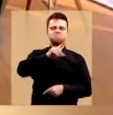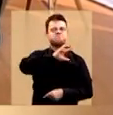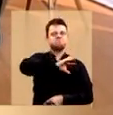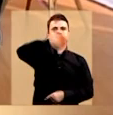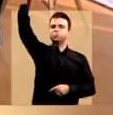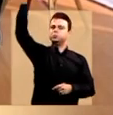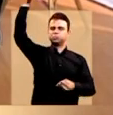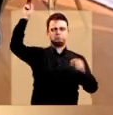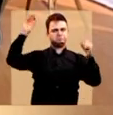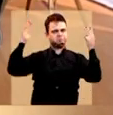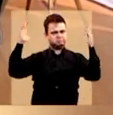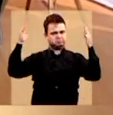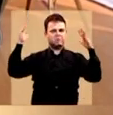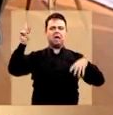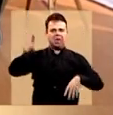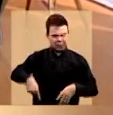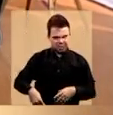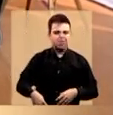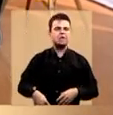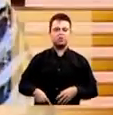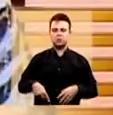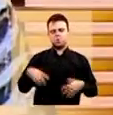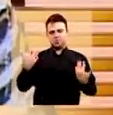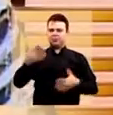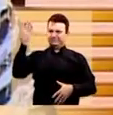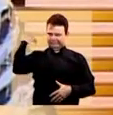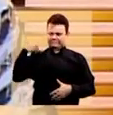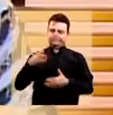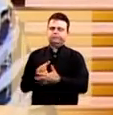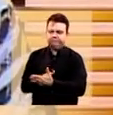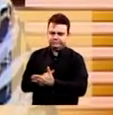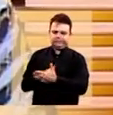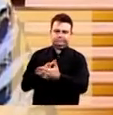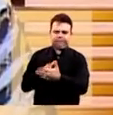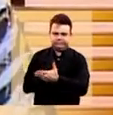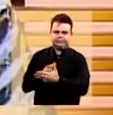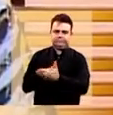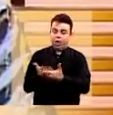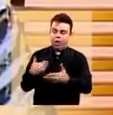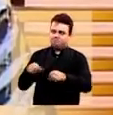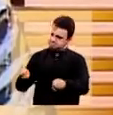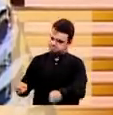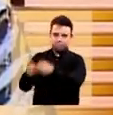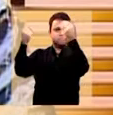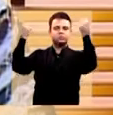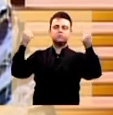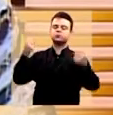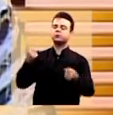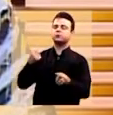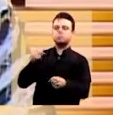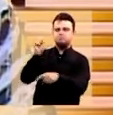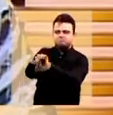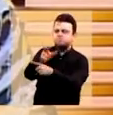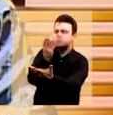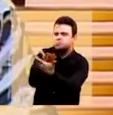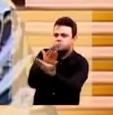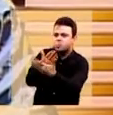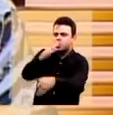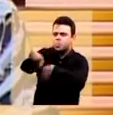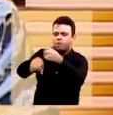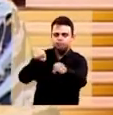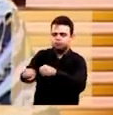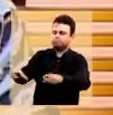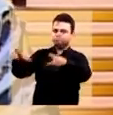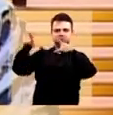né? O que é isso? É uma grande vitória, é uma resistência muito grande, né, para para chegar com esse canudo na mão. E essa família,